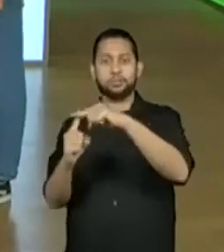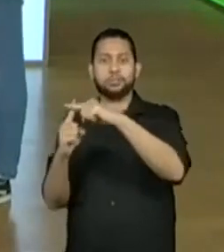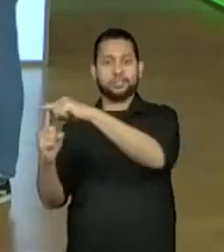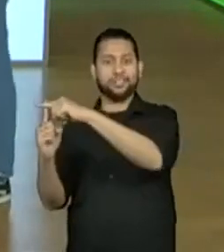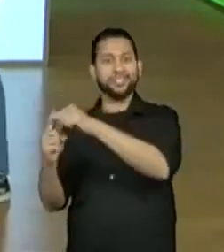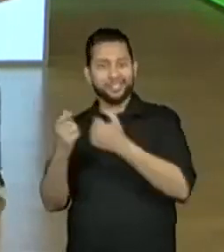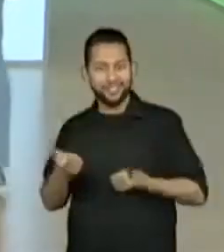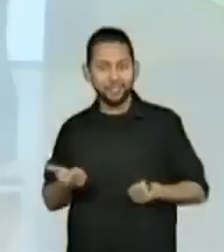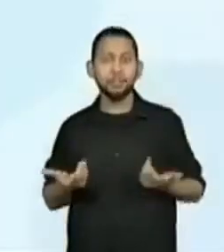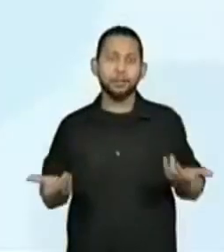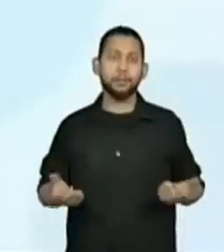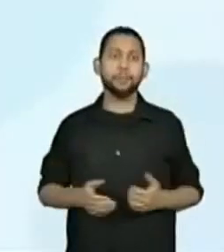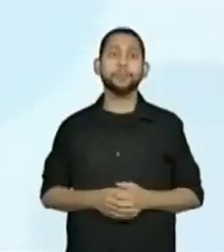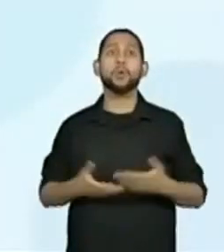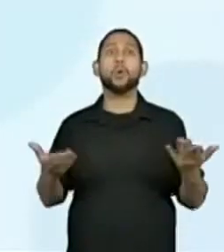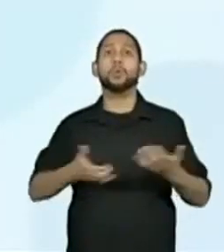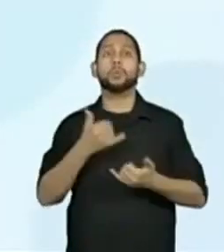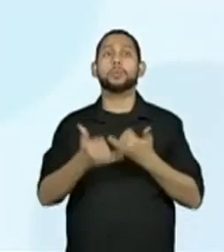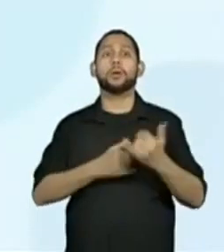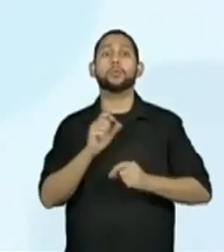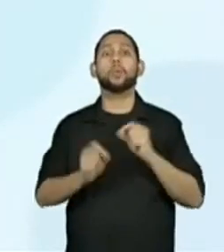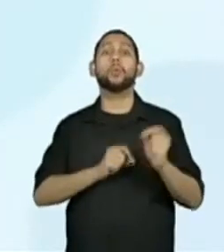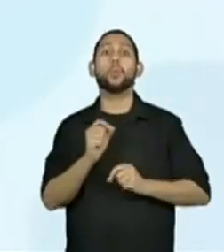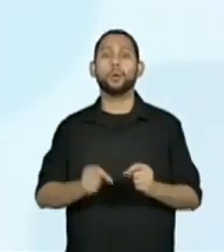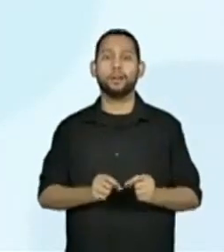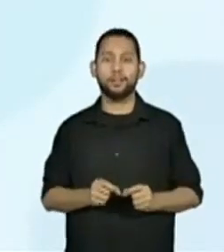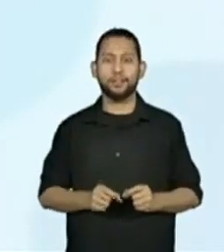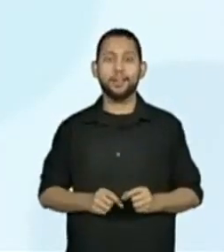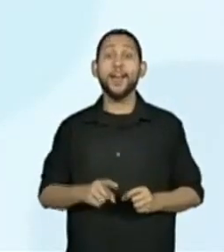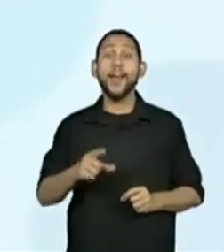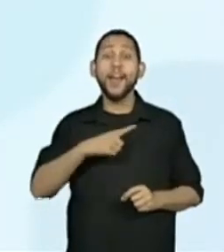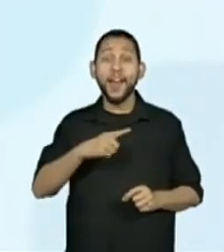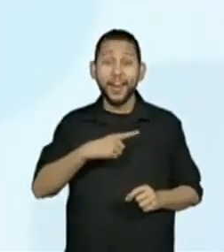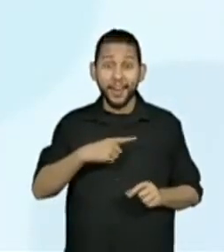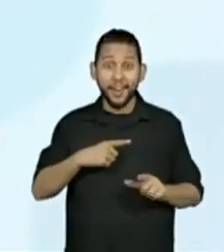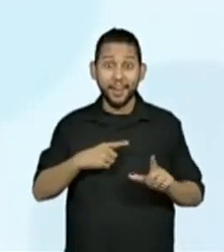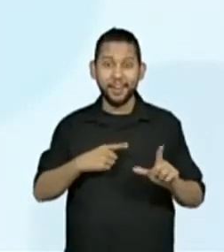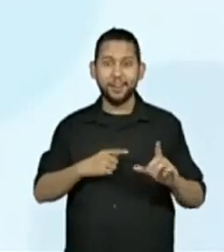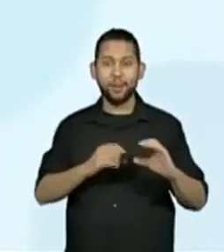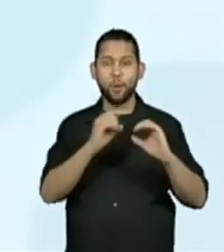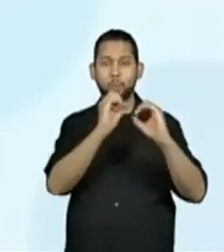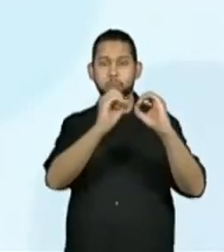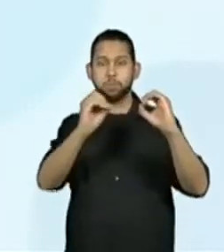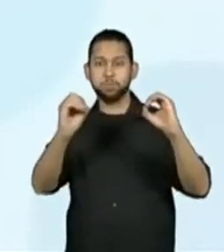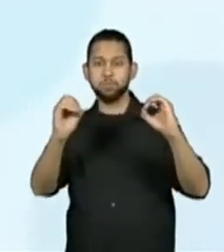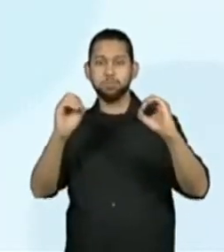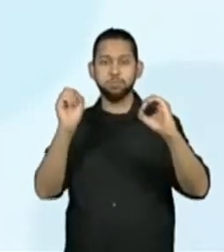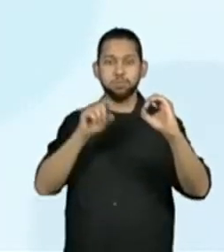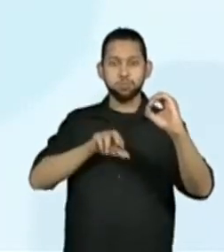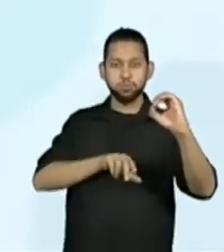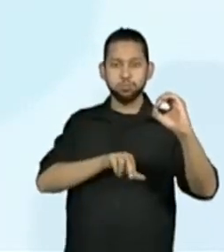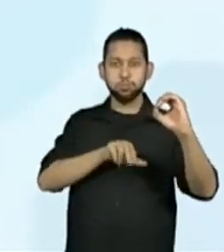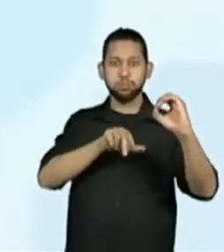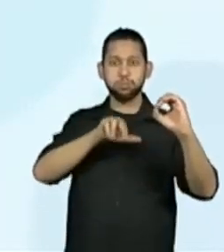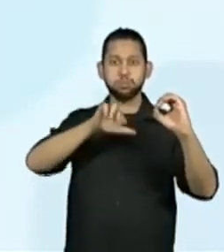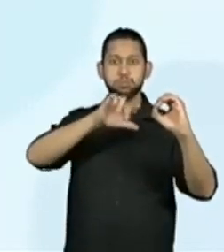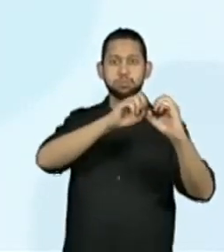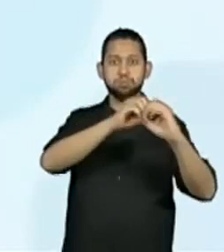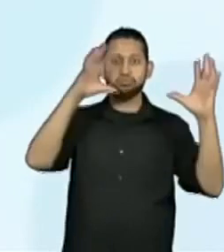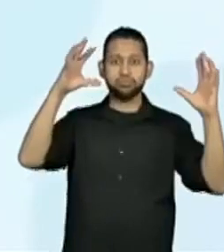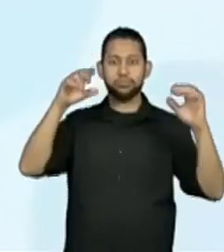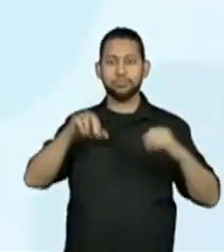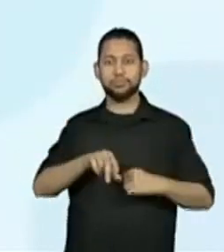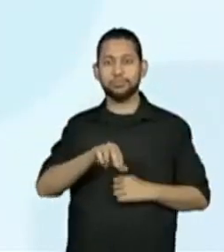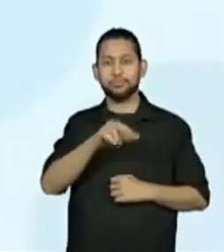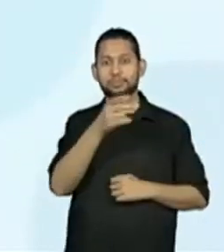A gente vai... Ah, primeiro, que jogo a gente vai jogar? Campo minado. Campo minado. Cabum! É. É o prédio destruindo. Então,